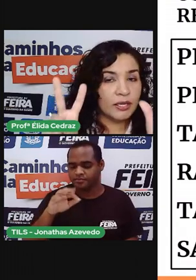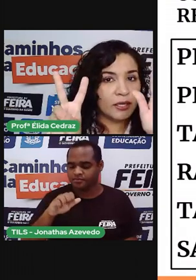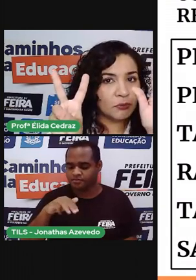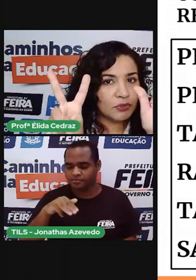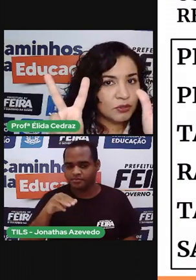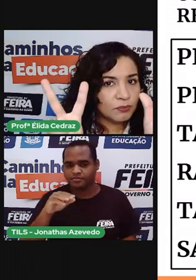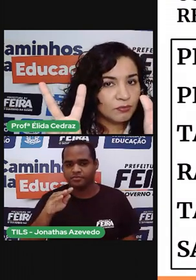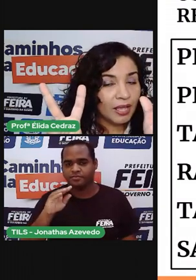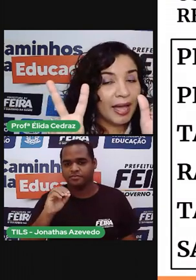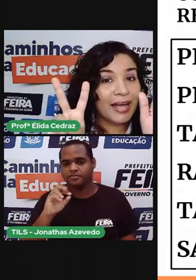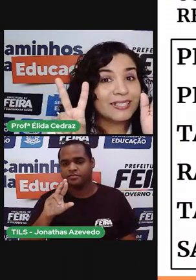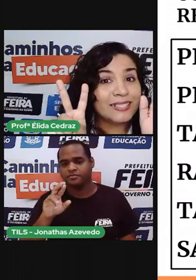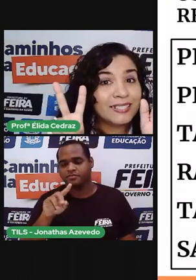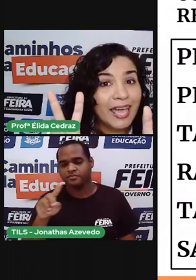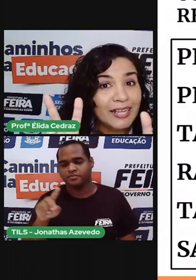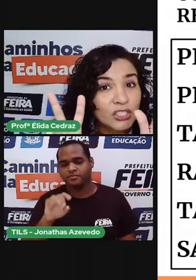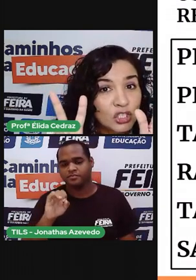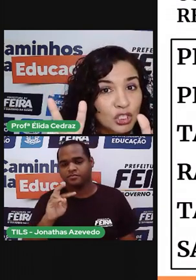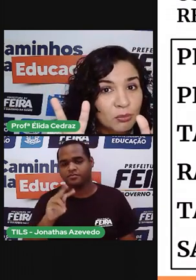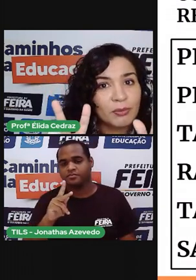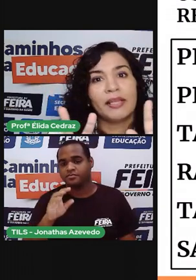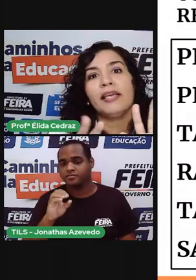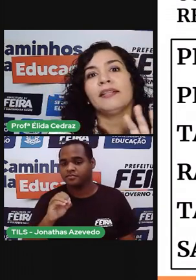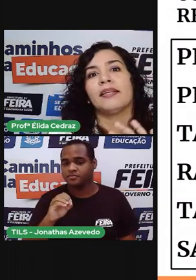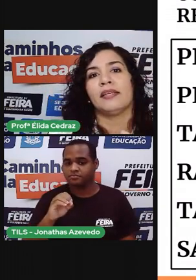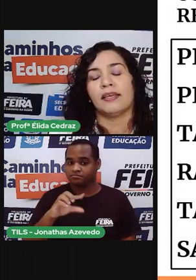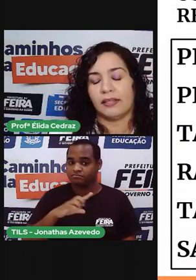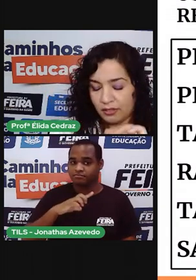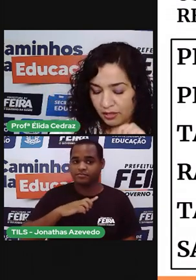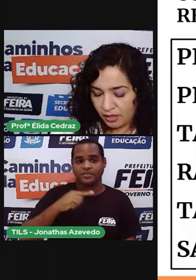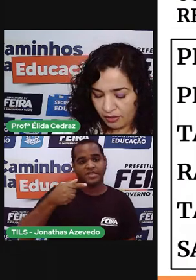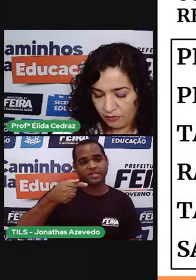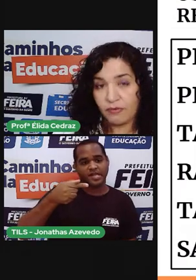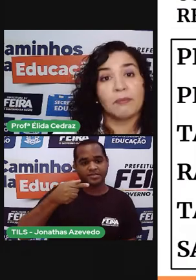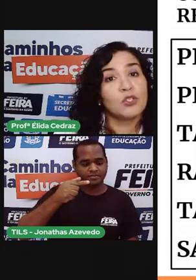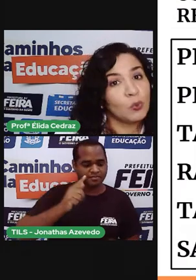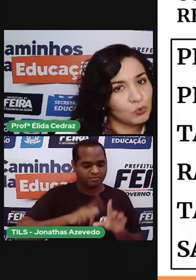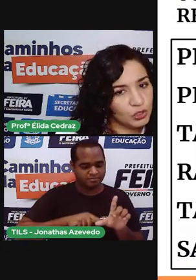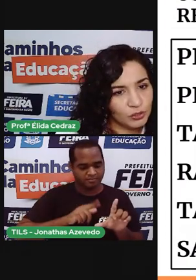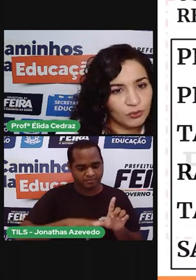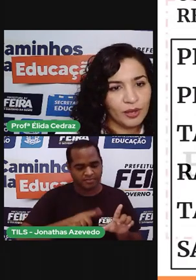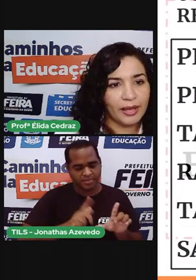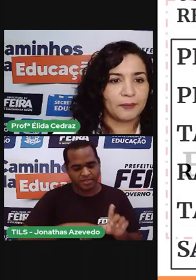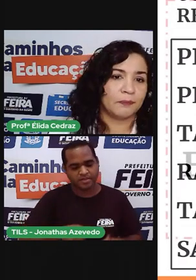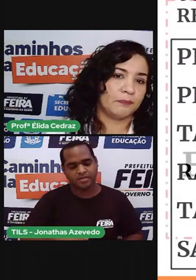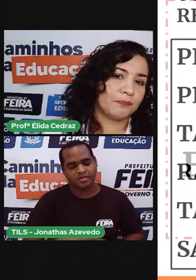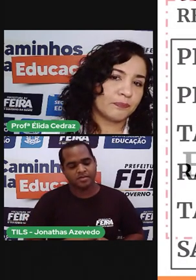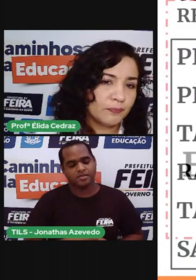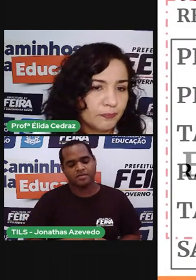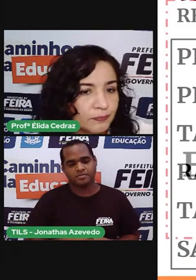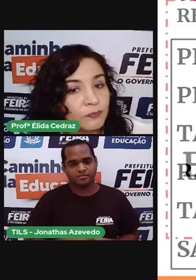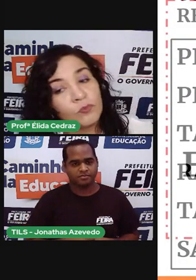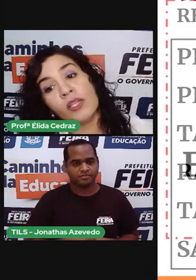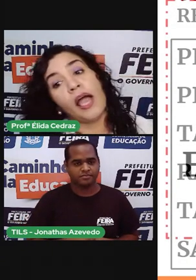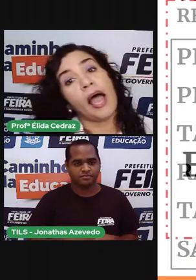nós olhamos a até de maletinha vamos continuar